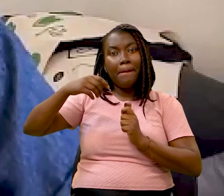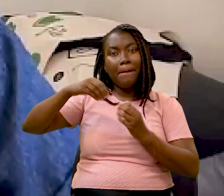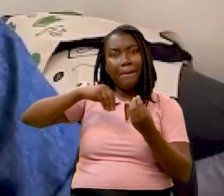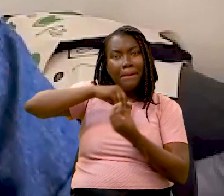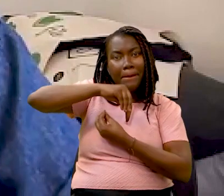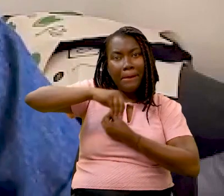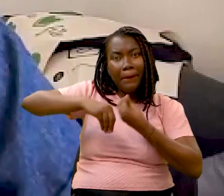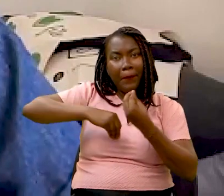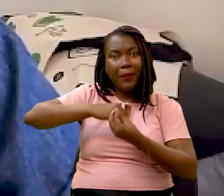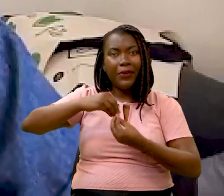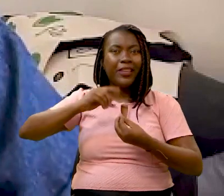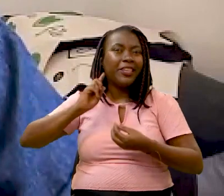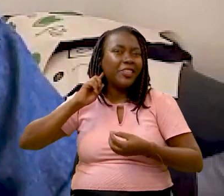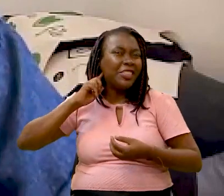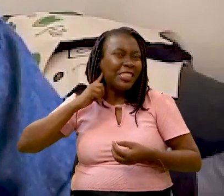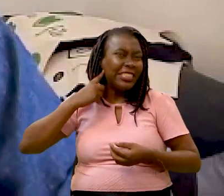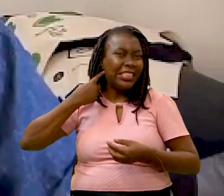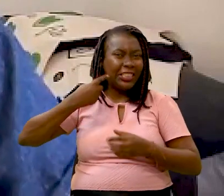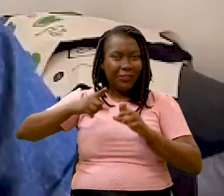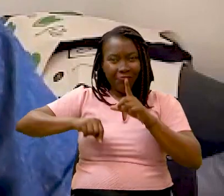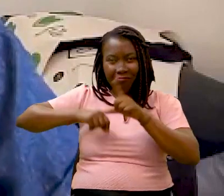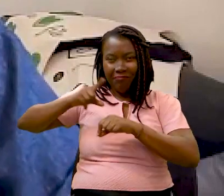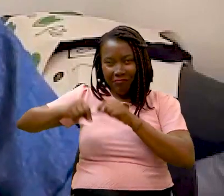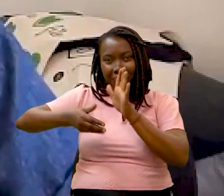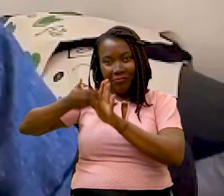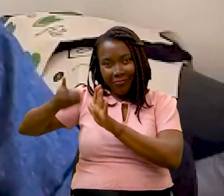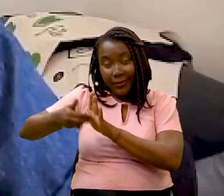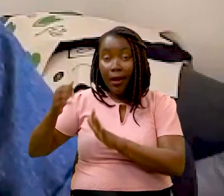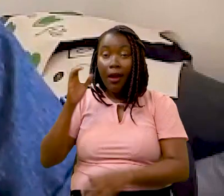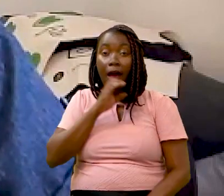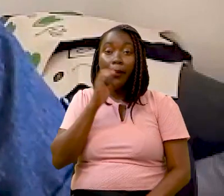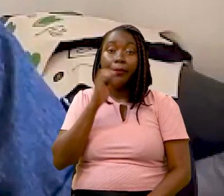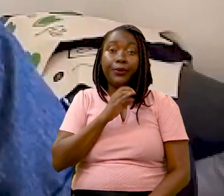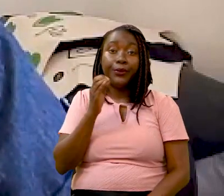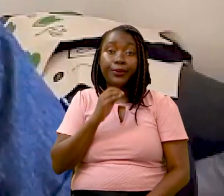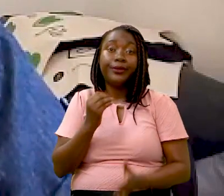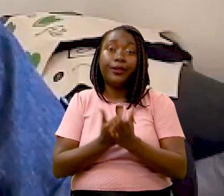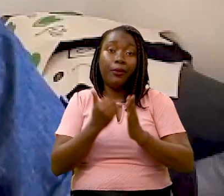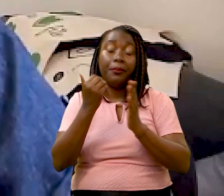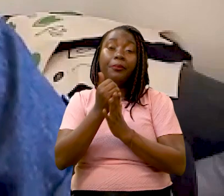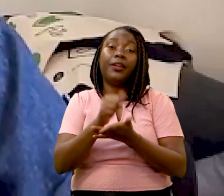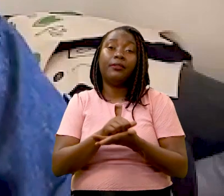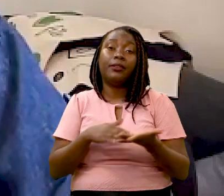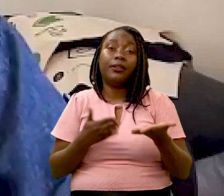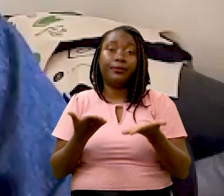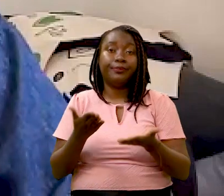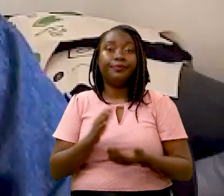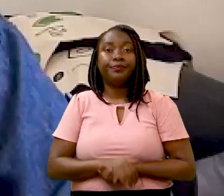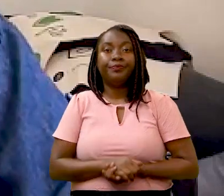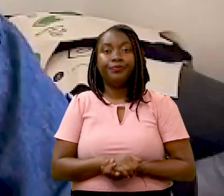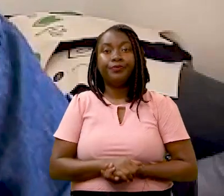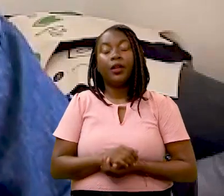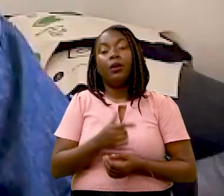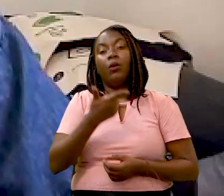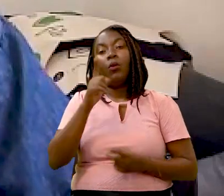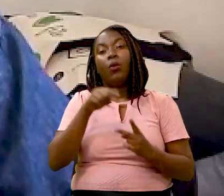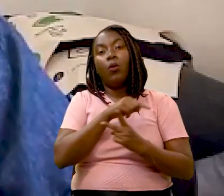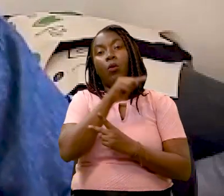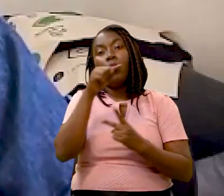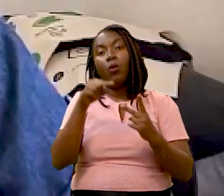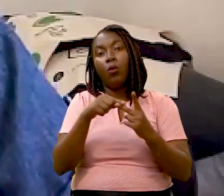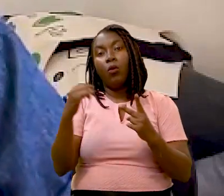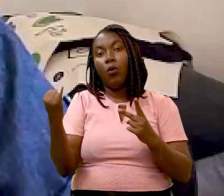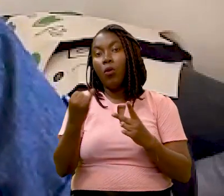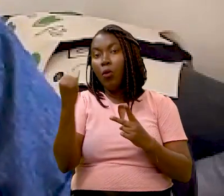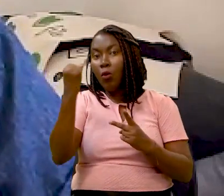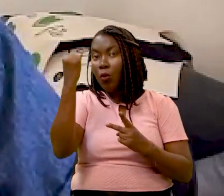das toxinas mais rápido. Então, nós aumentamos a atividade desta enzima. Outra maneira